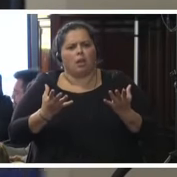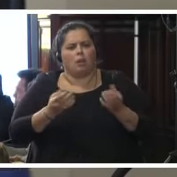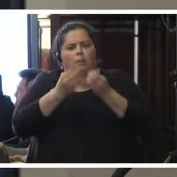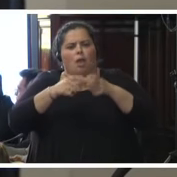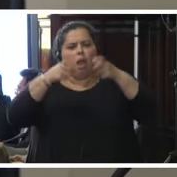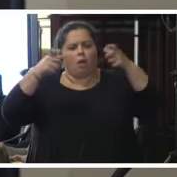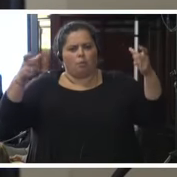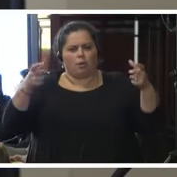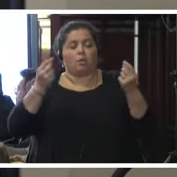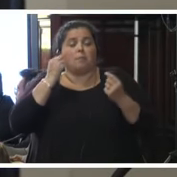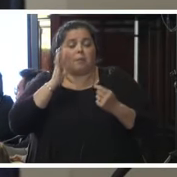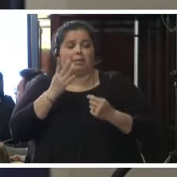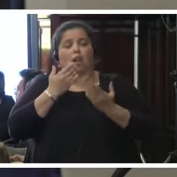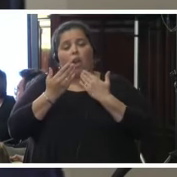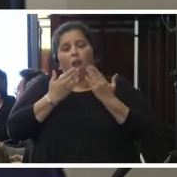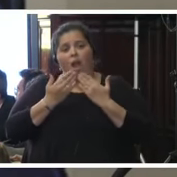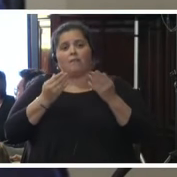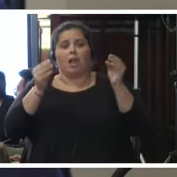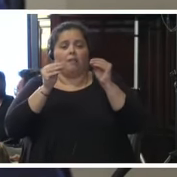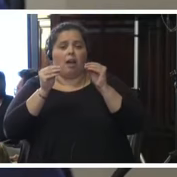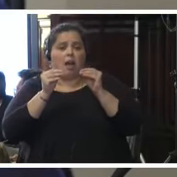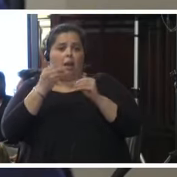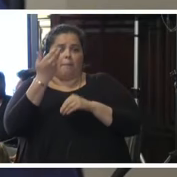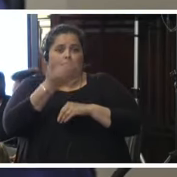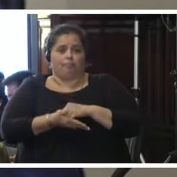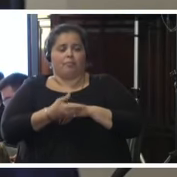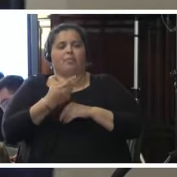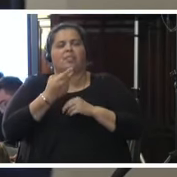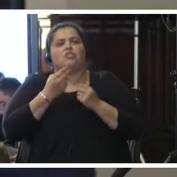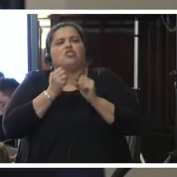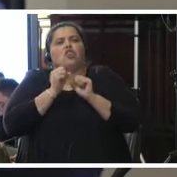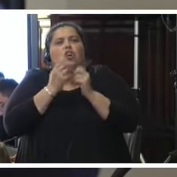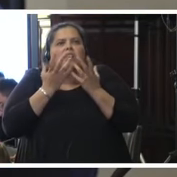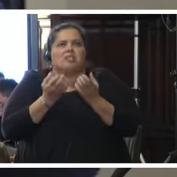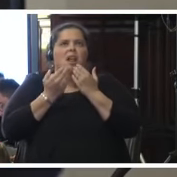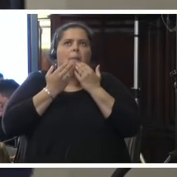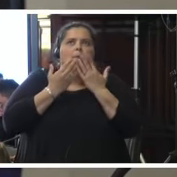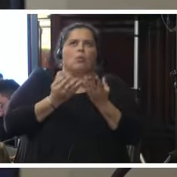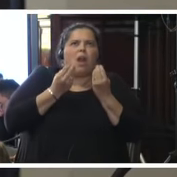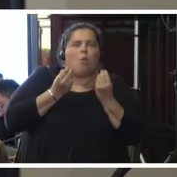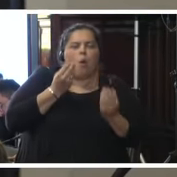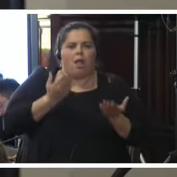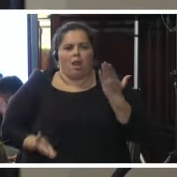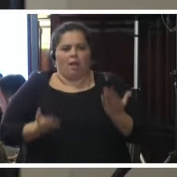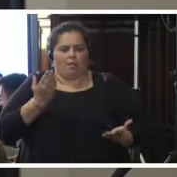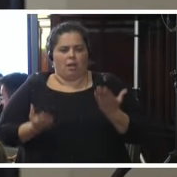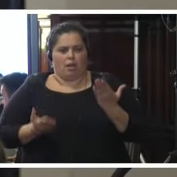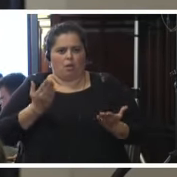Gostaria de perguntar qual a avaliação que faz o Estado. Da lógica, entendi bem ou não, morreu